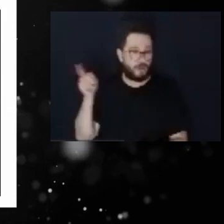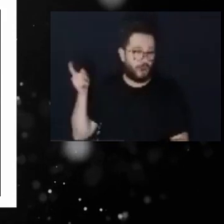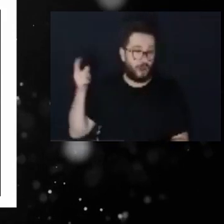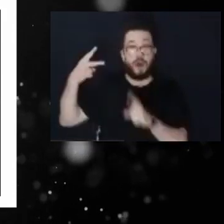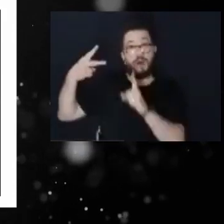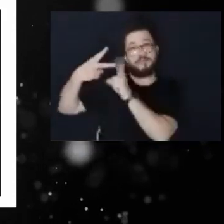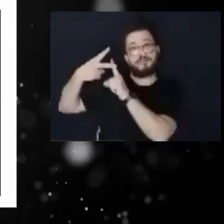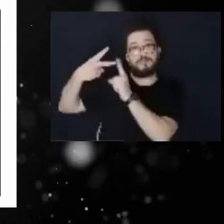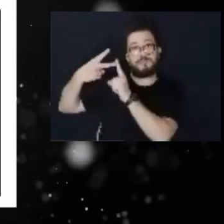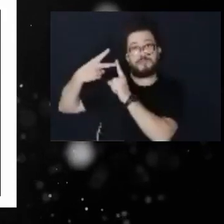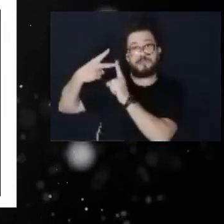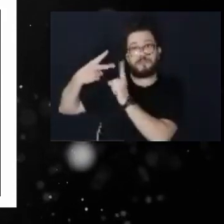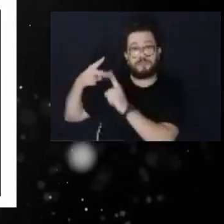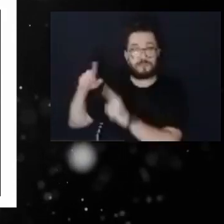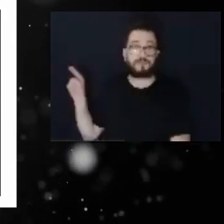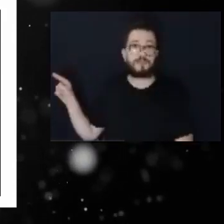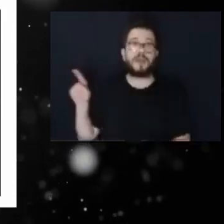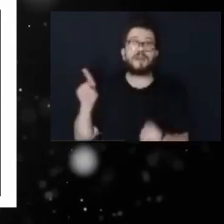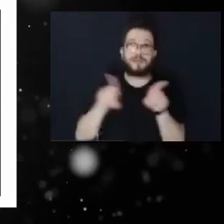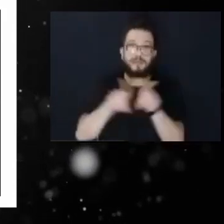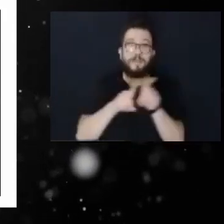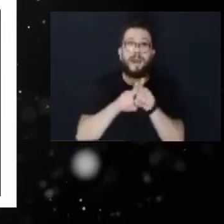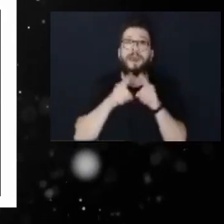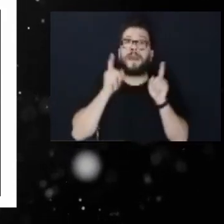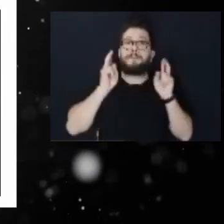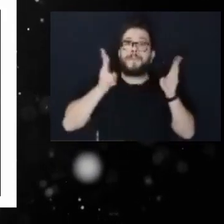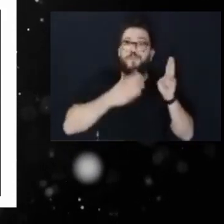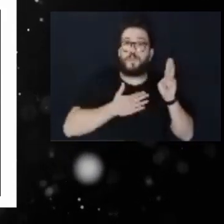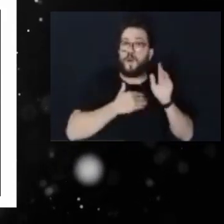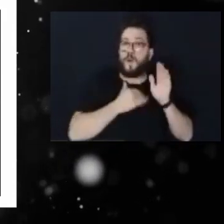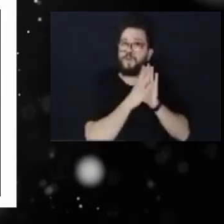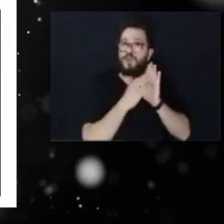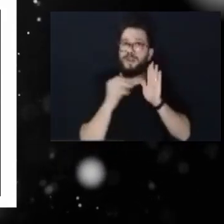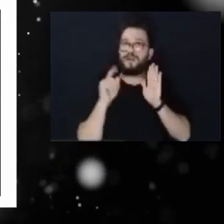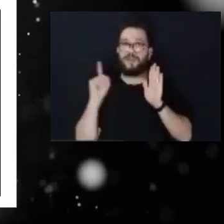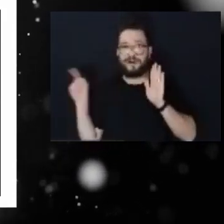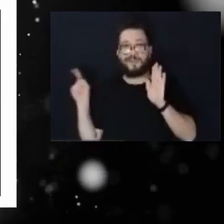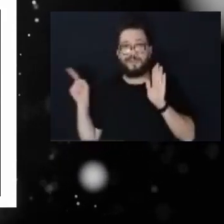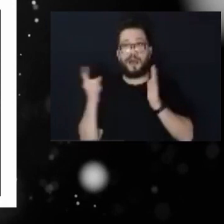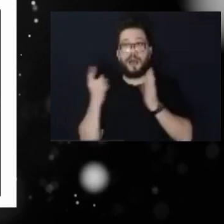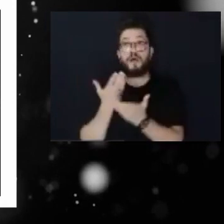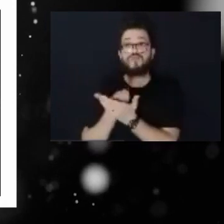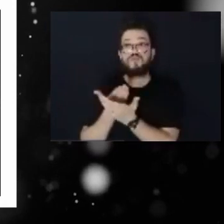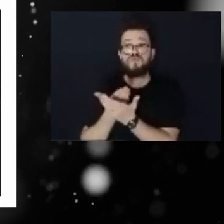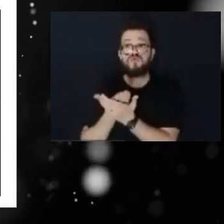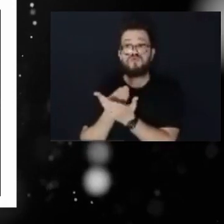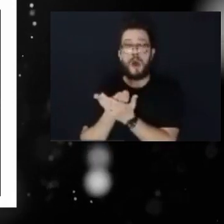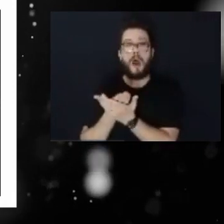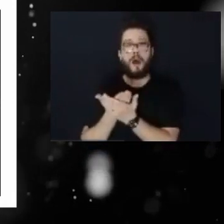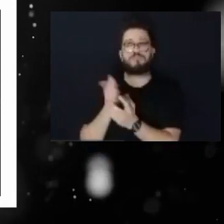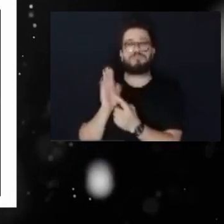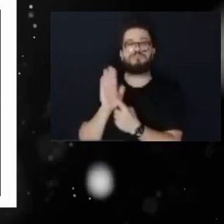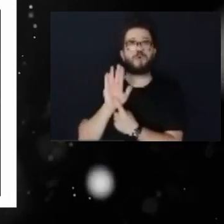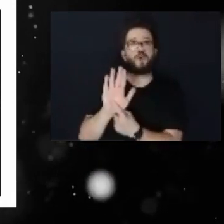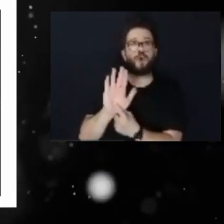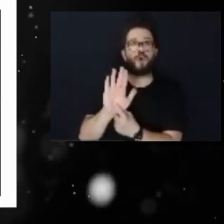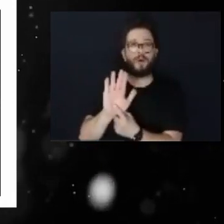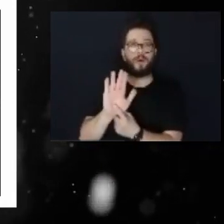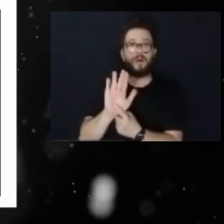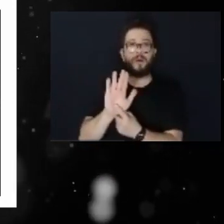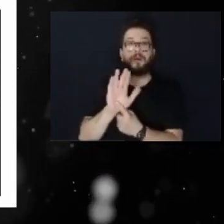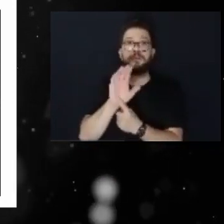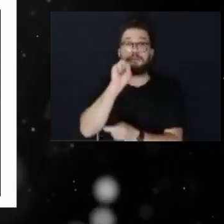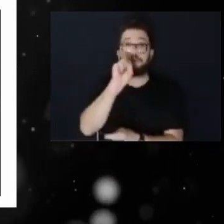tipo SEIR, suscetíveis expostos, infectados e recuperados como nós, mostram que um isolamento social,